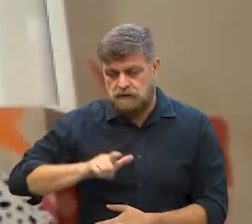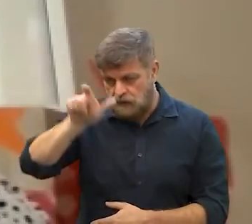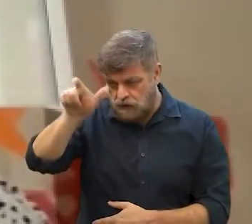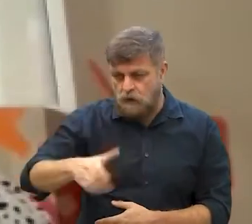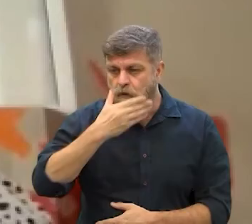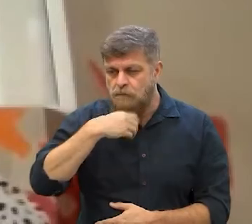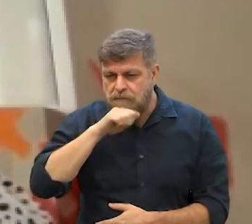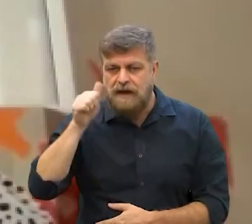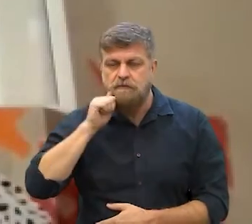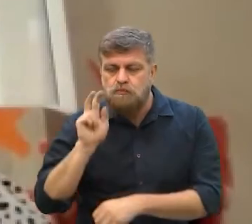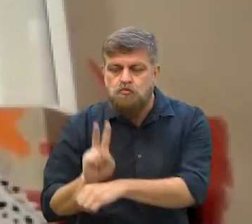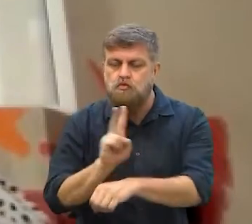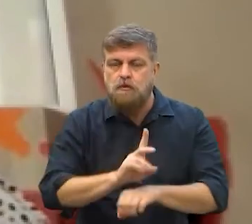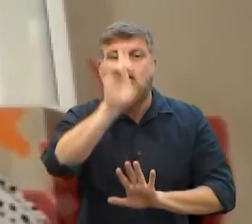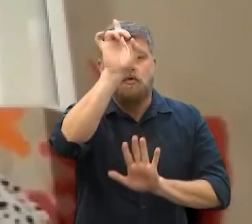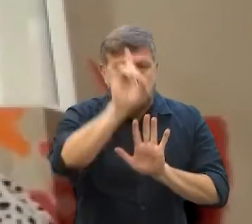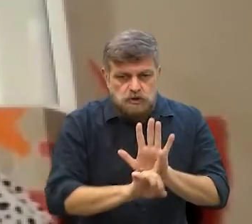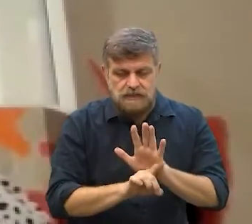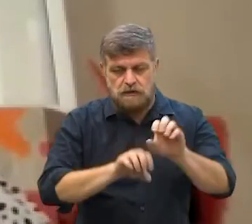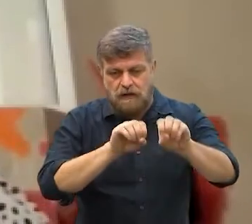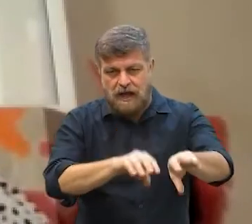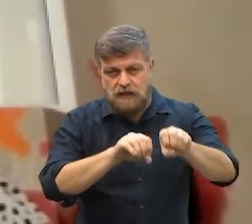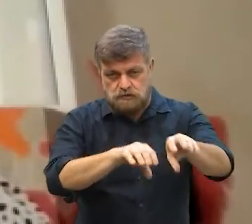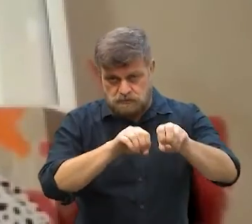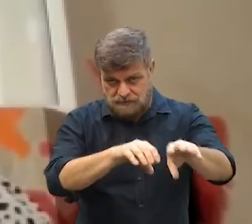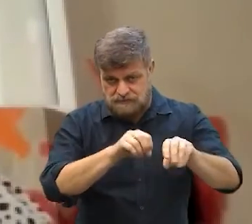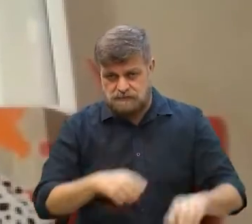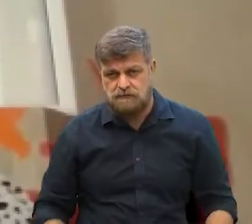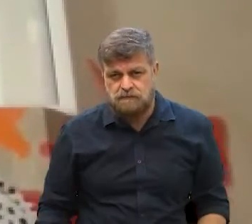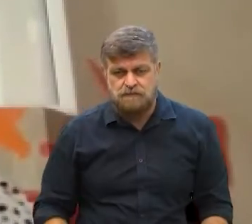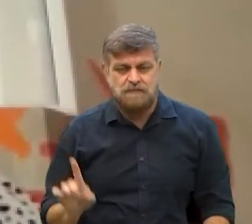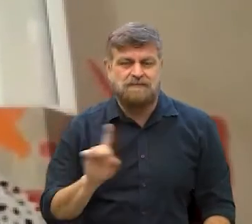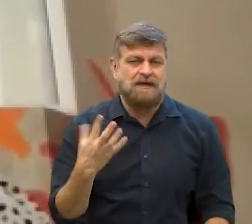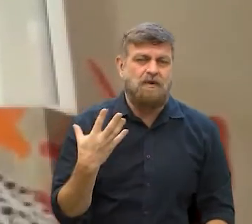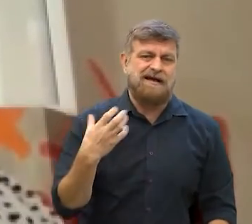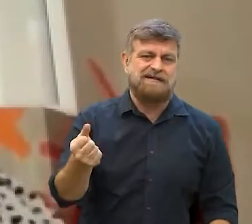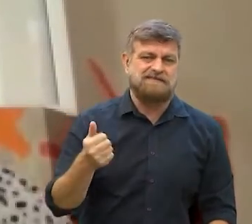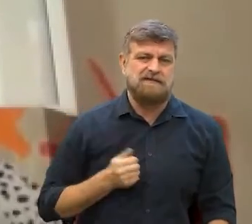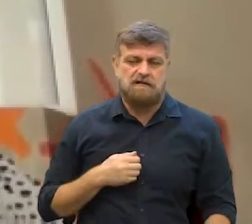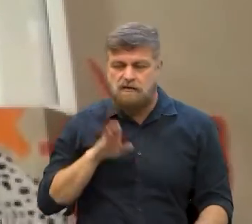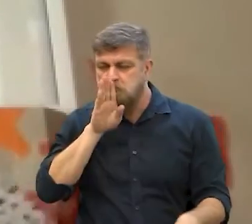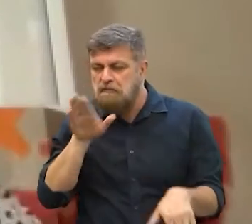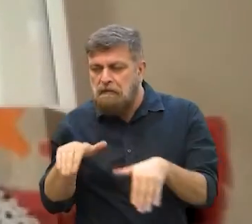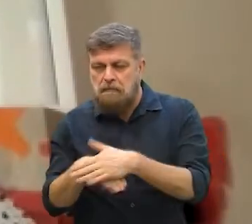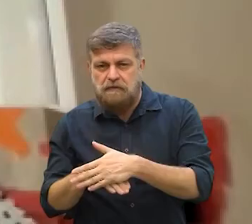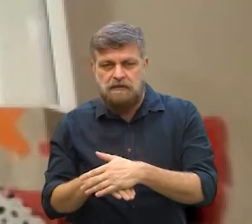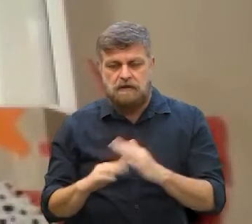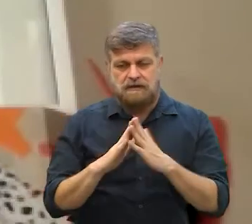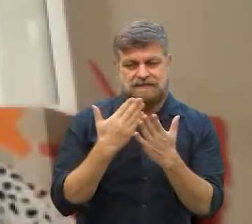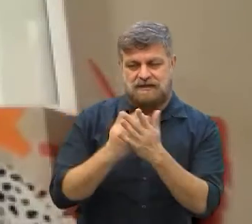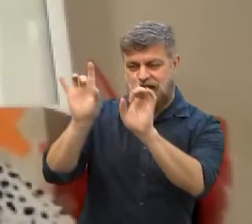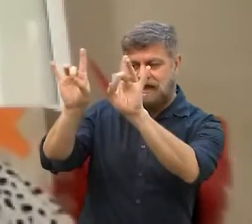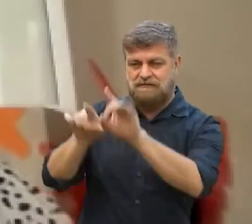são mesmo guardiões do direito à educação de seus filhos e não entram nessa onda de que a